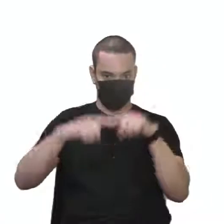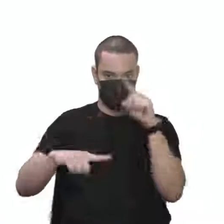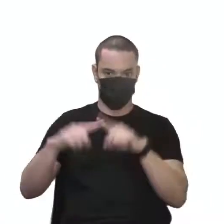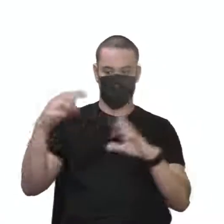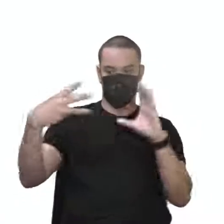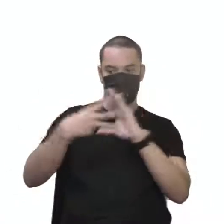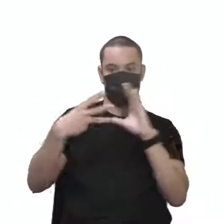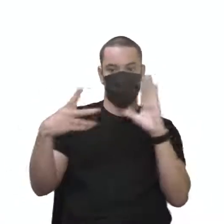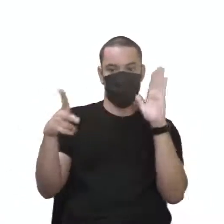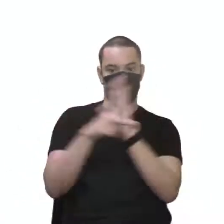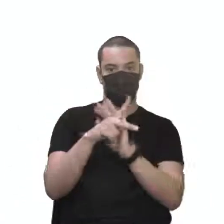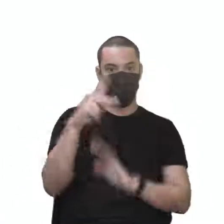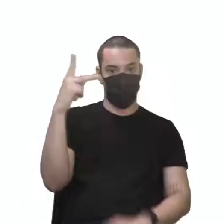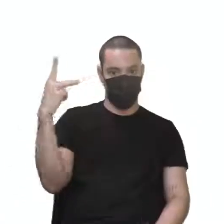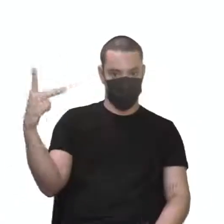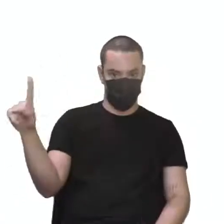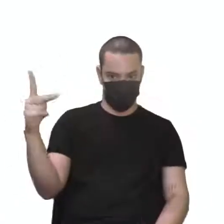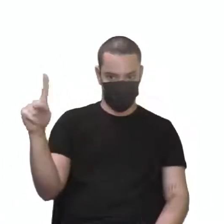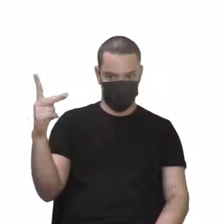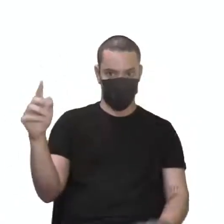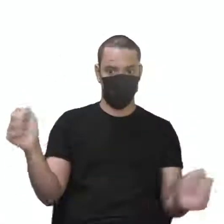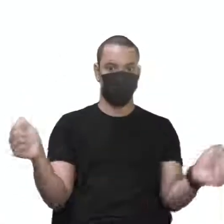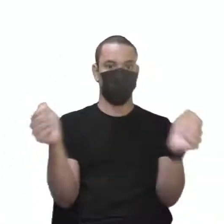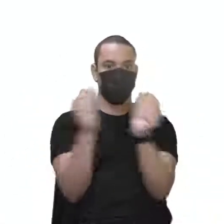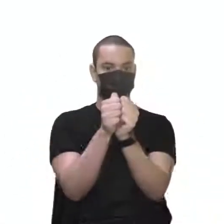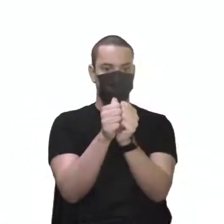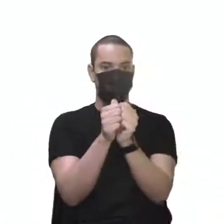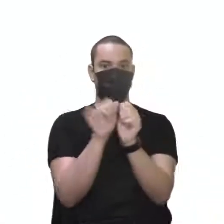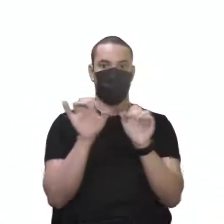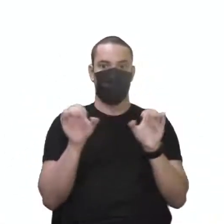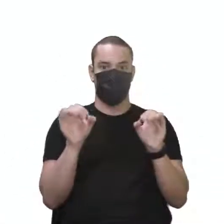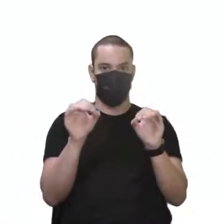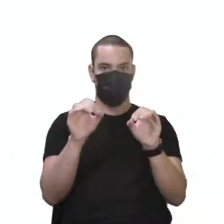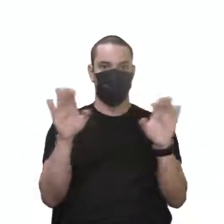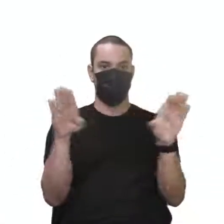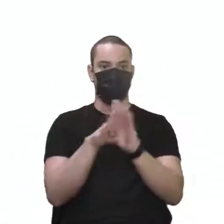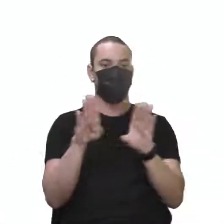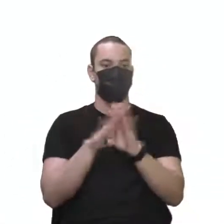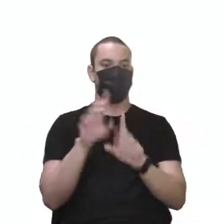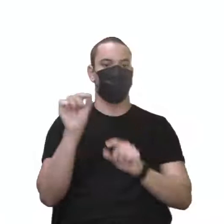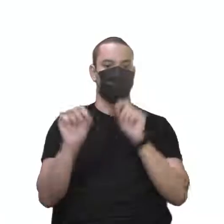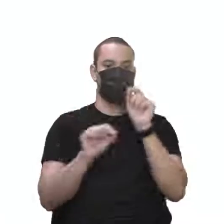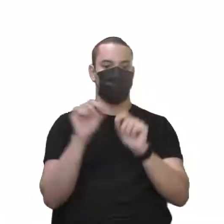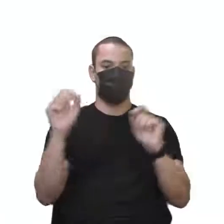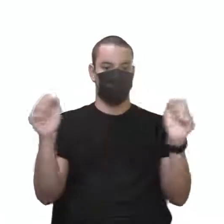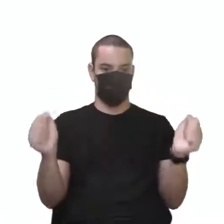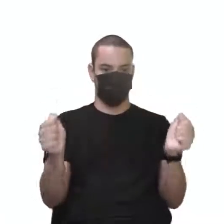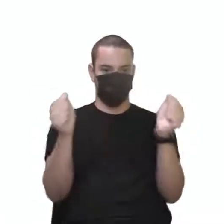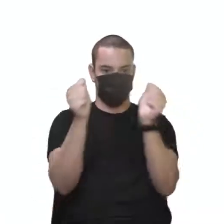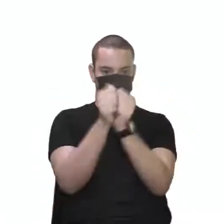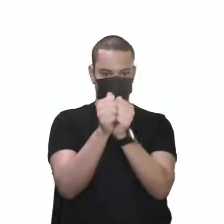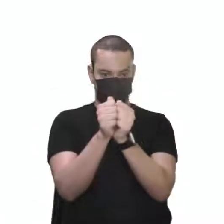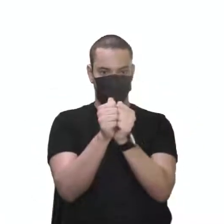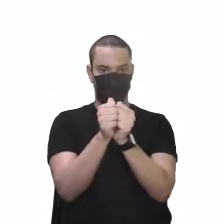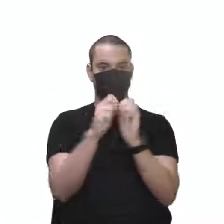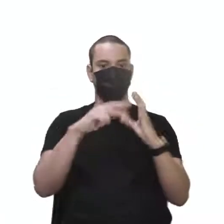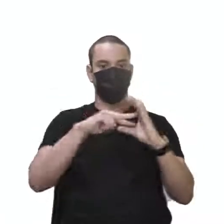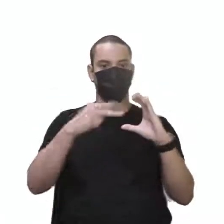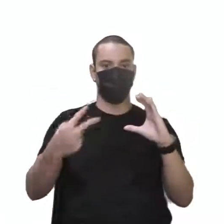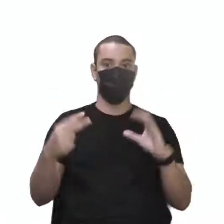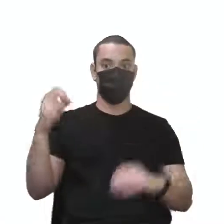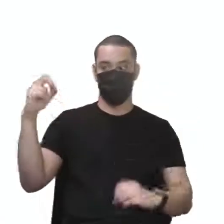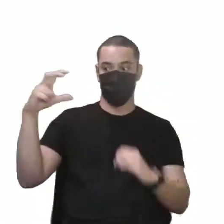genético dela, DNA bacteriano, e também um trechozinho do DNA